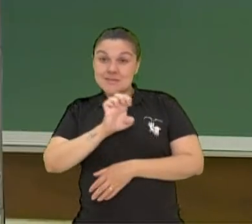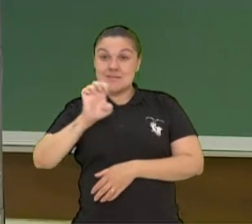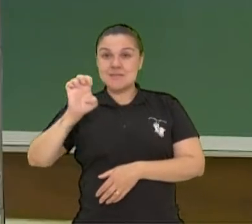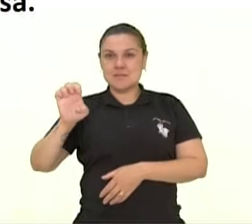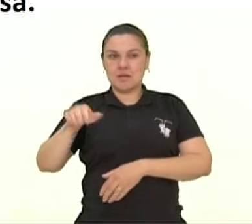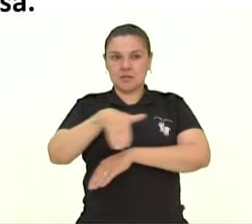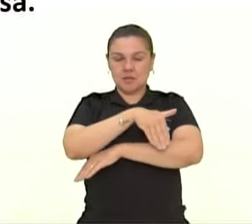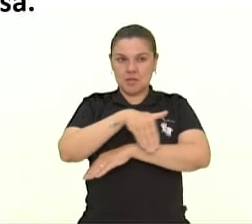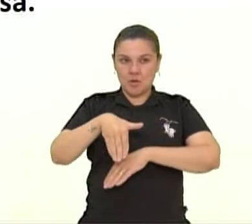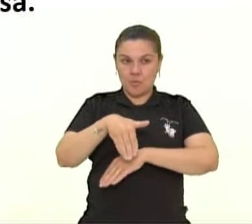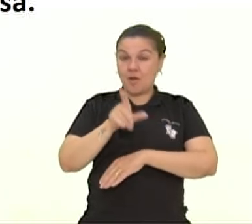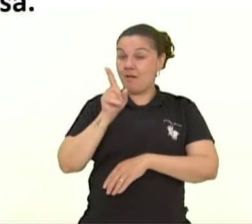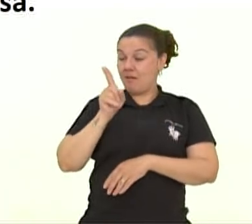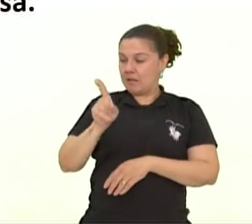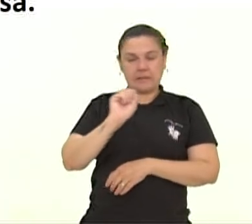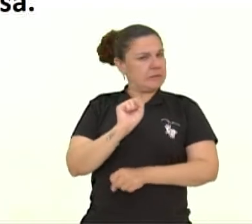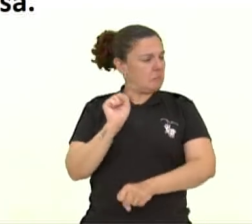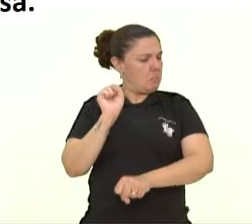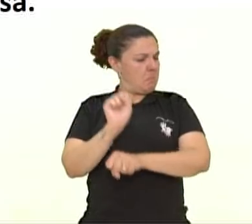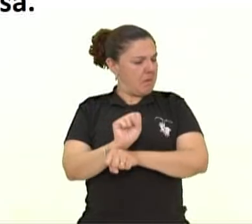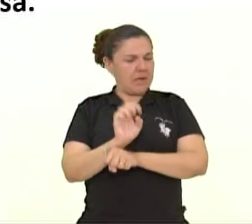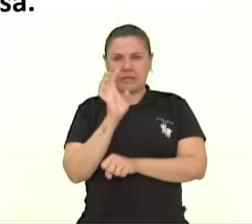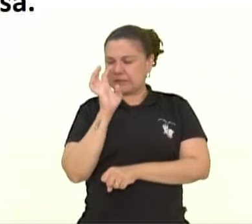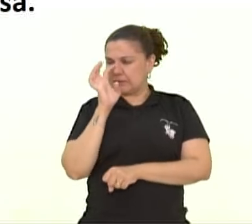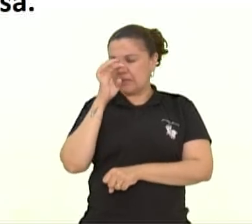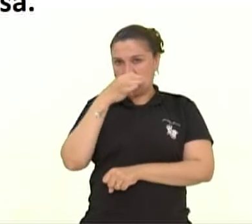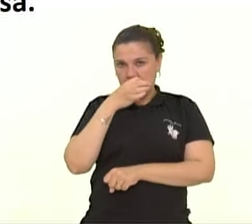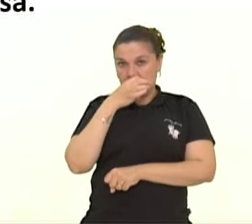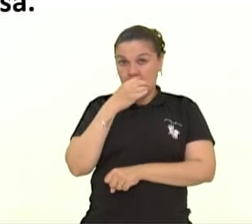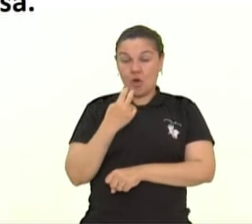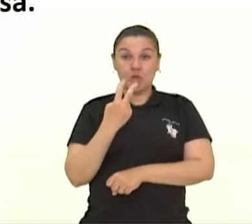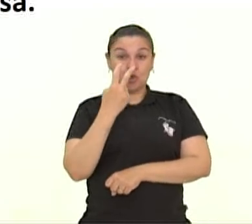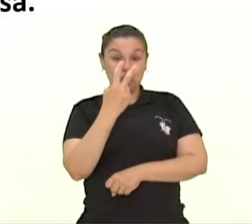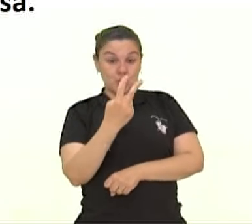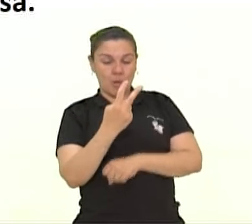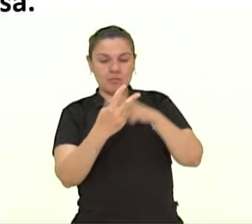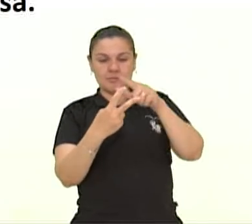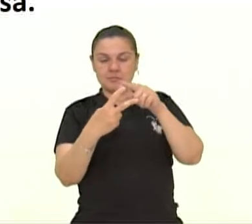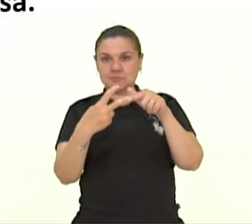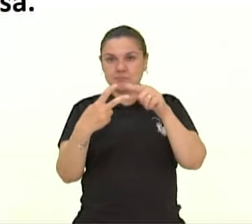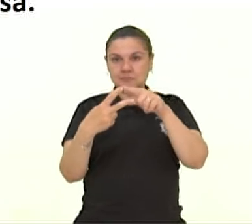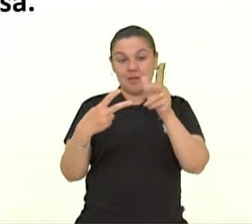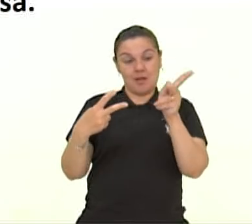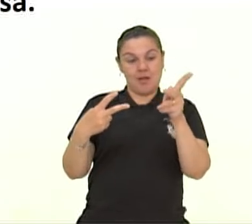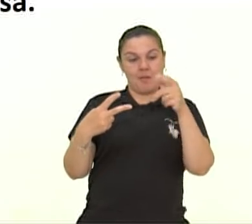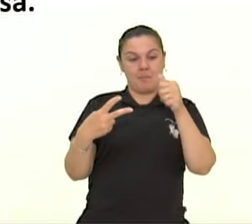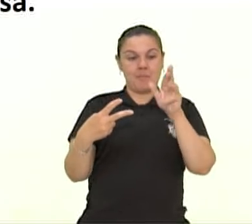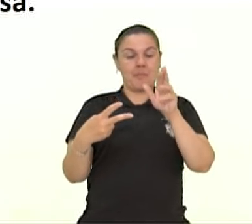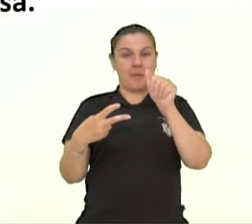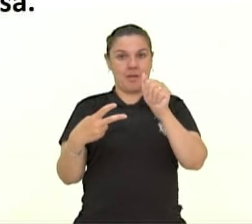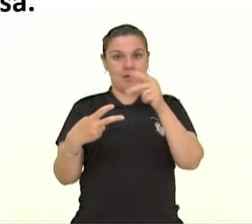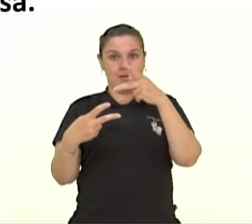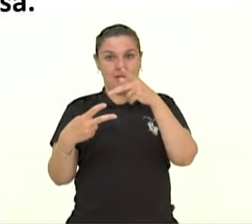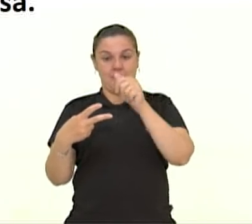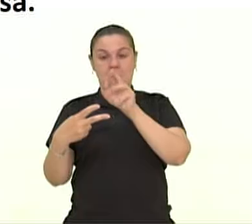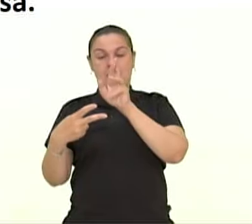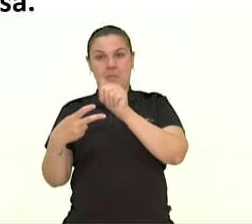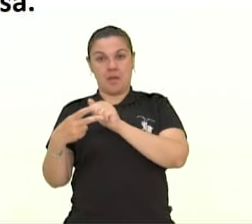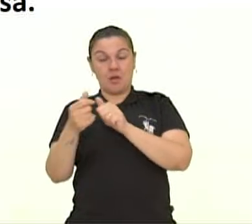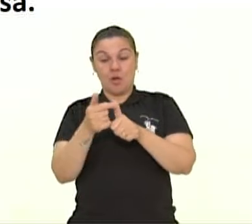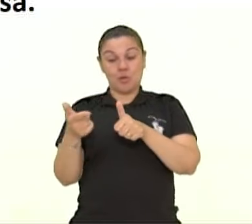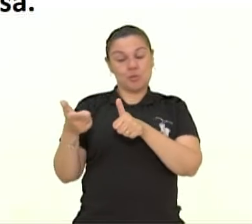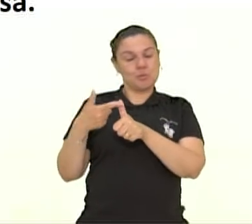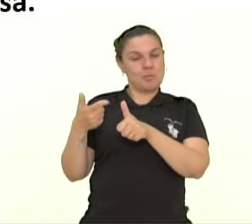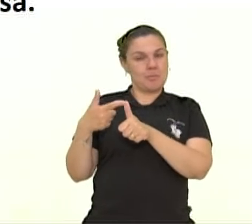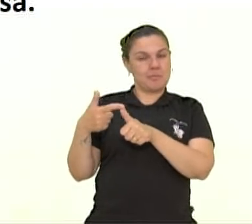Ela não para de ser teimosa. Então, nós temos aqui 2 vezes aparece a palavra para, né? No primeiro